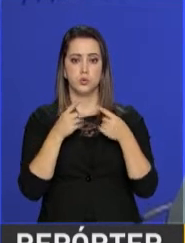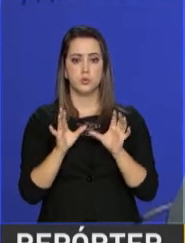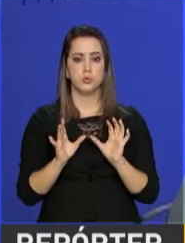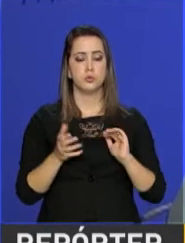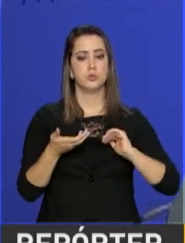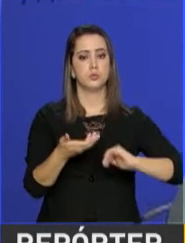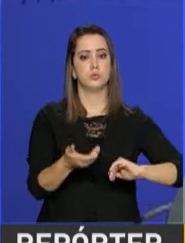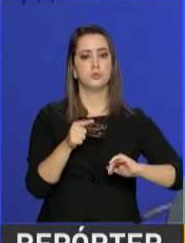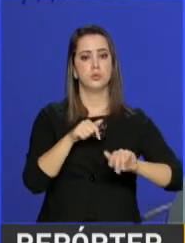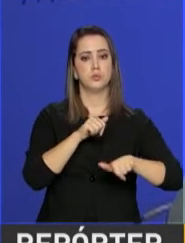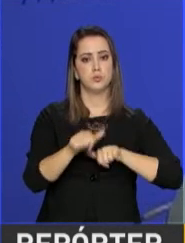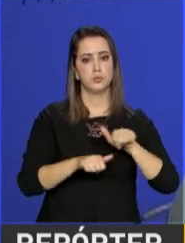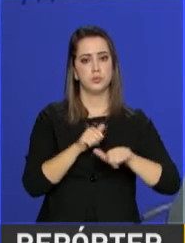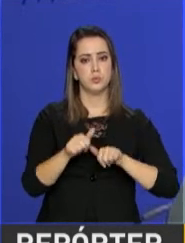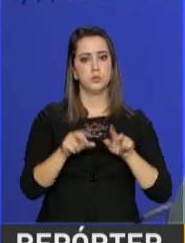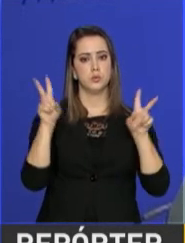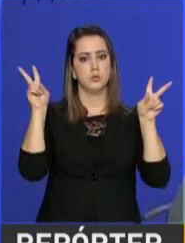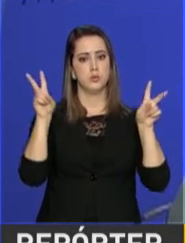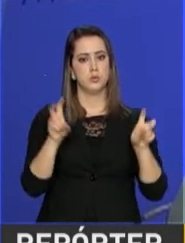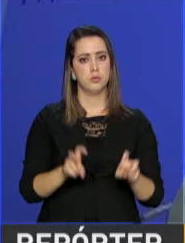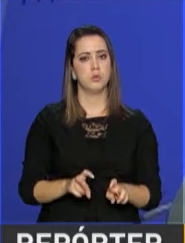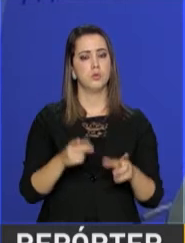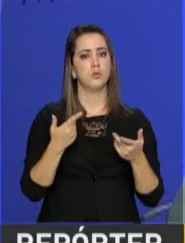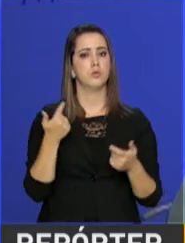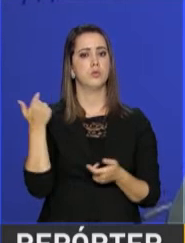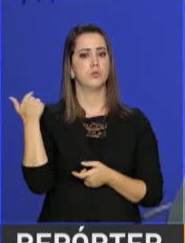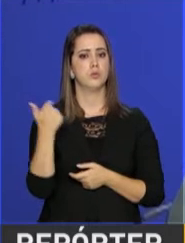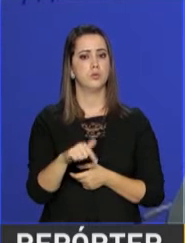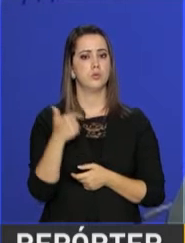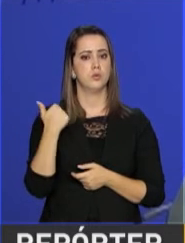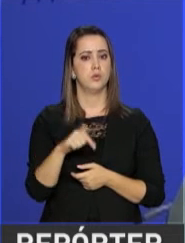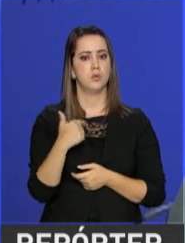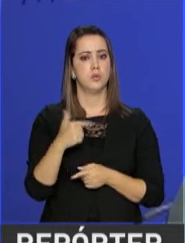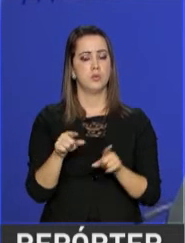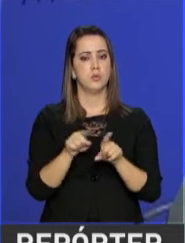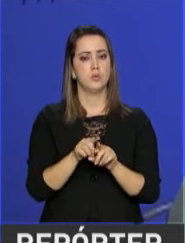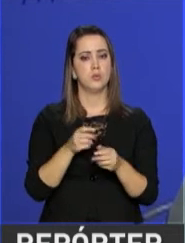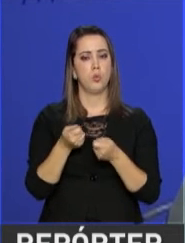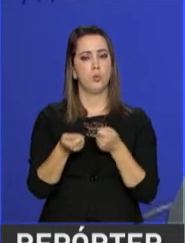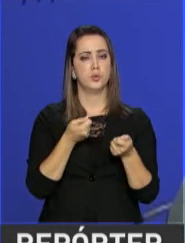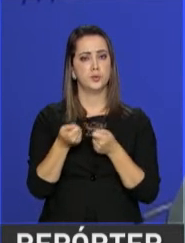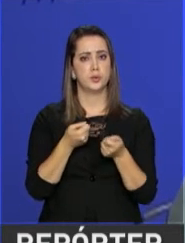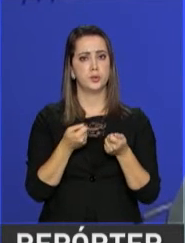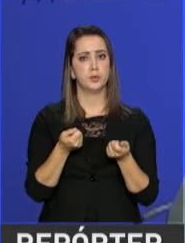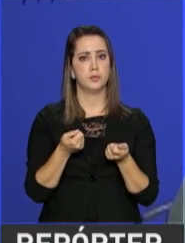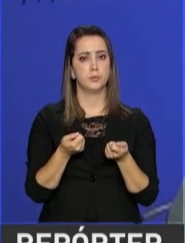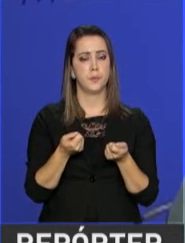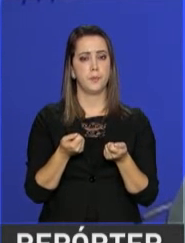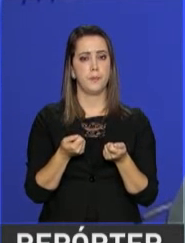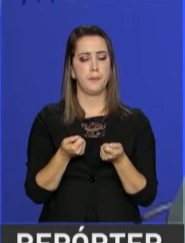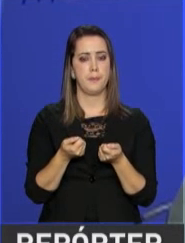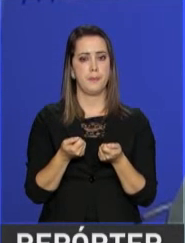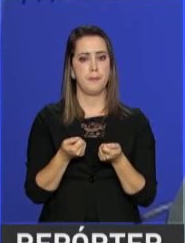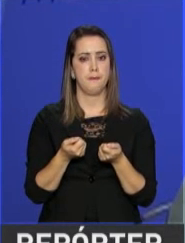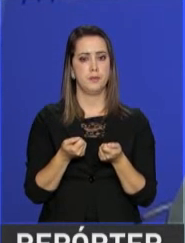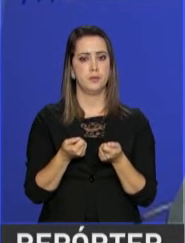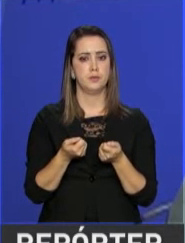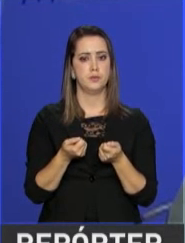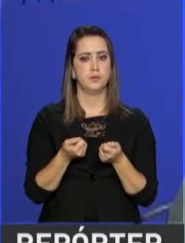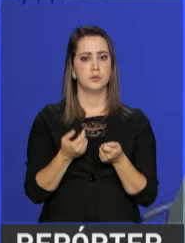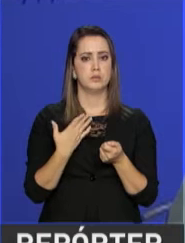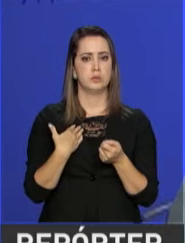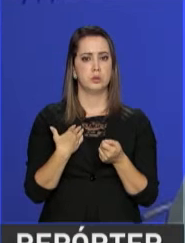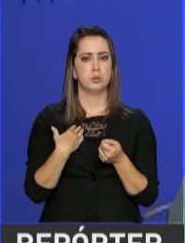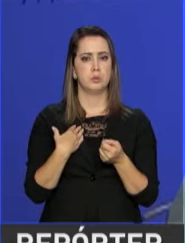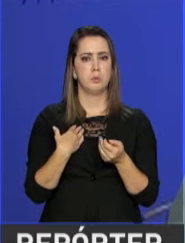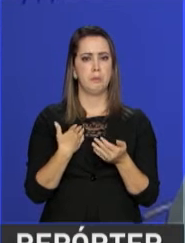essa mudança no texto no sentido de não é fazer o ajuste é alcançando